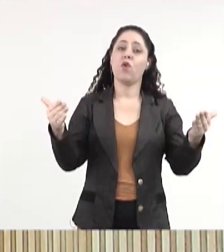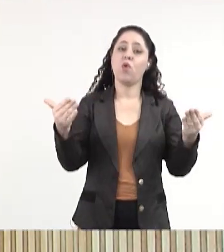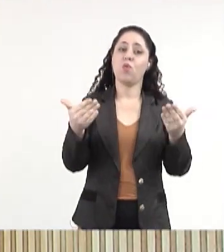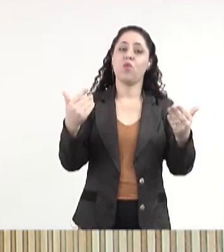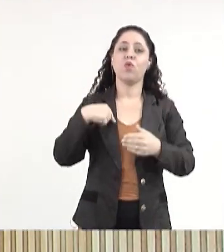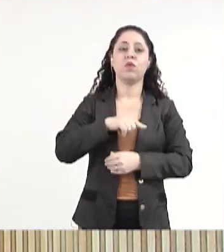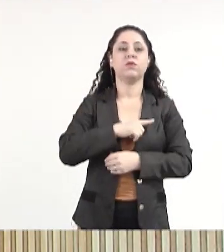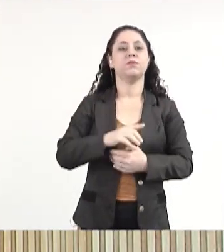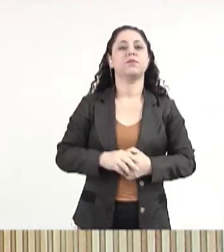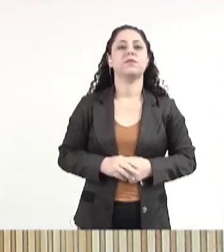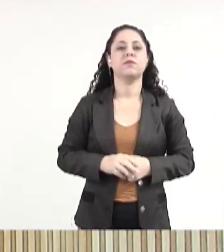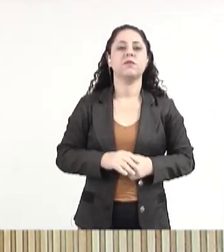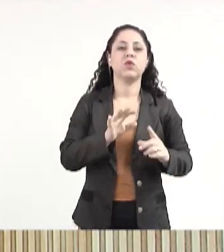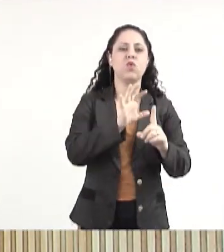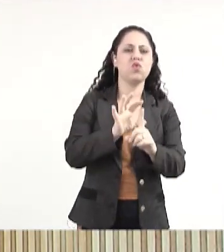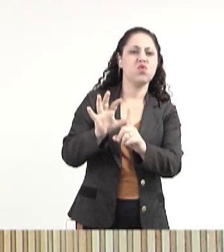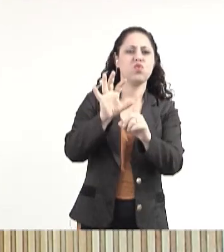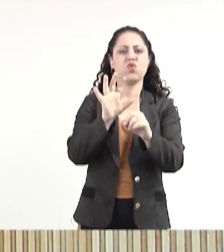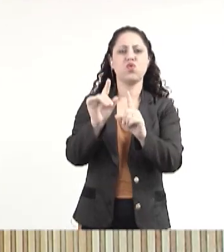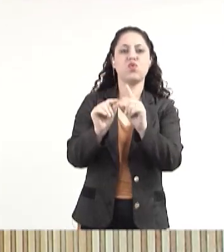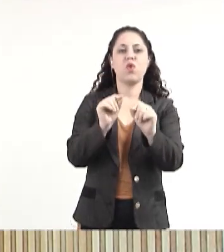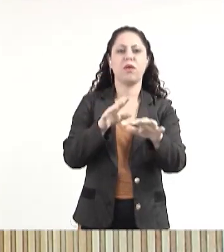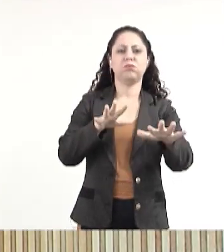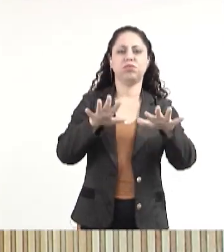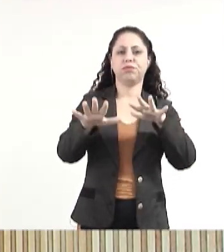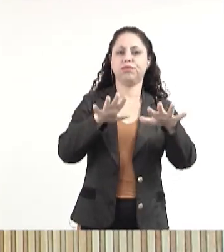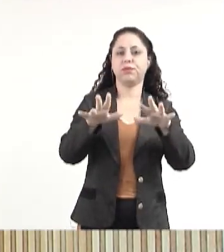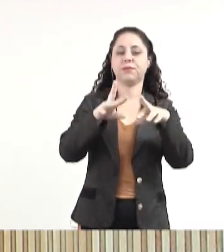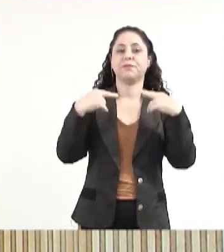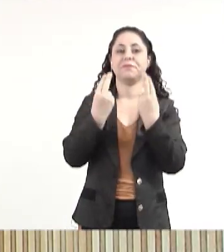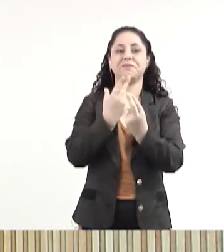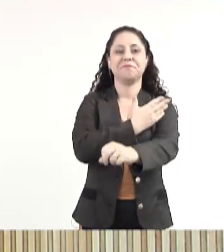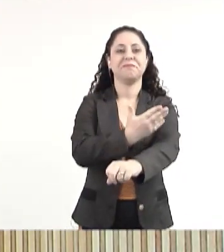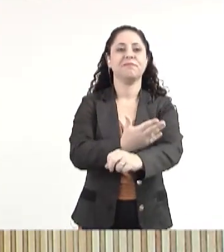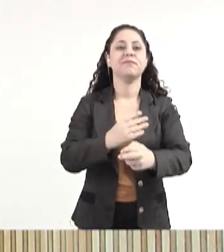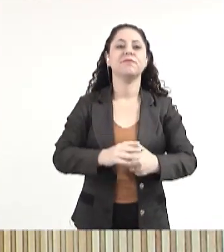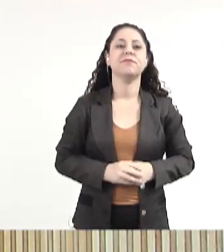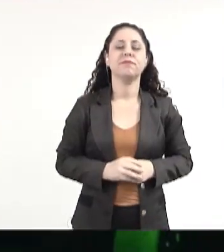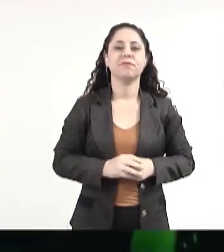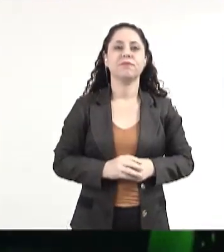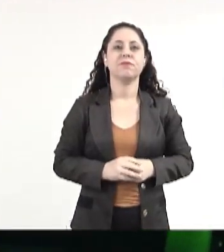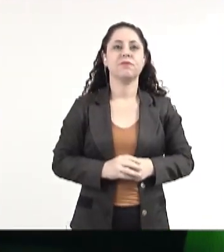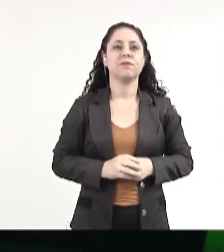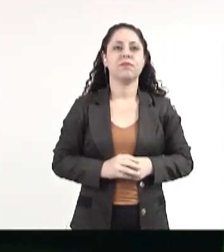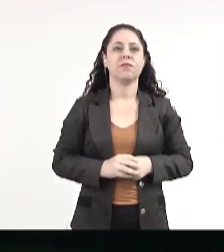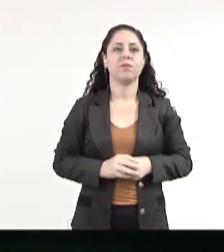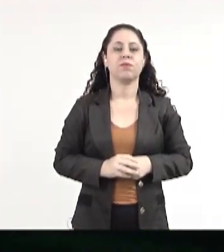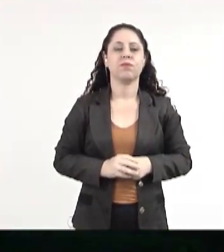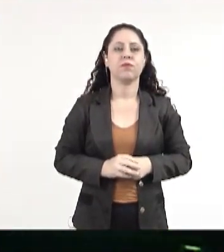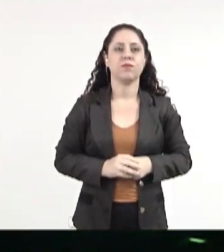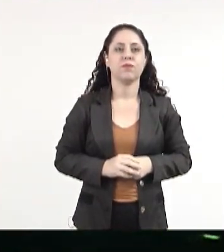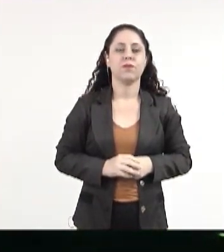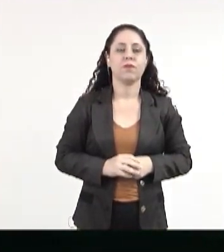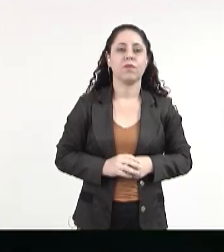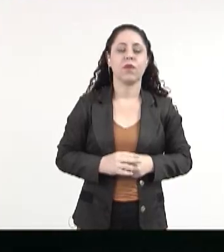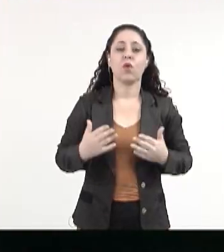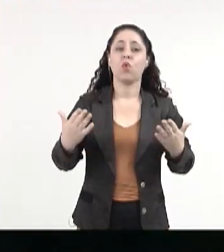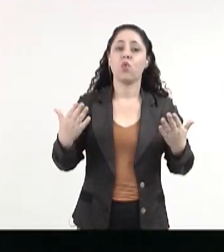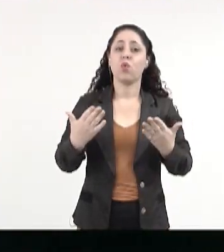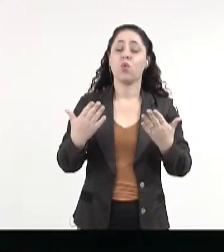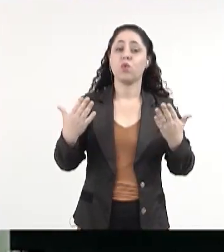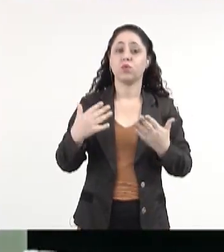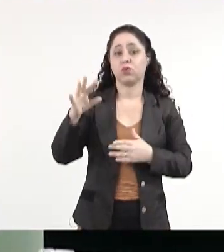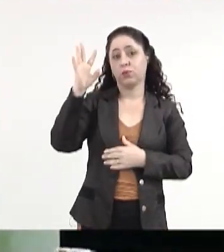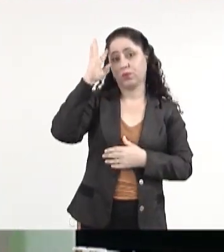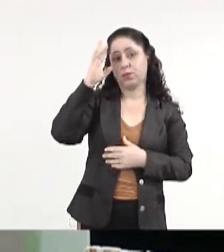gente com a repercussão da movimentação na sessão plenária. Mas a gente começa falando sobre